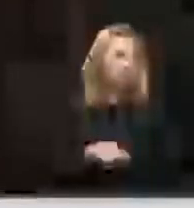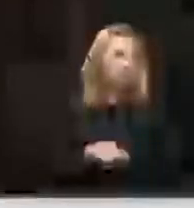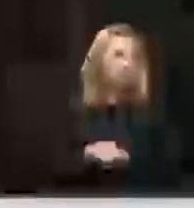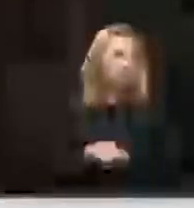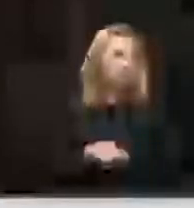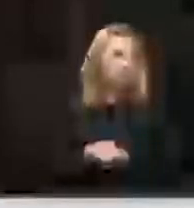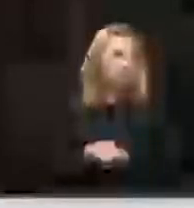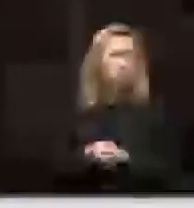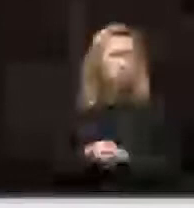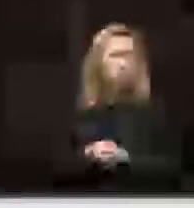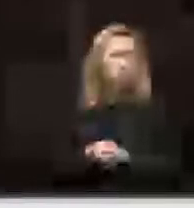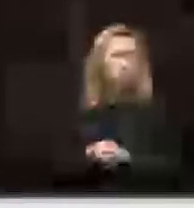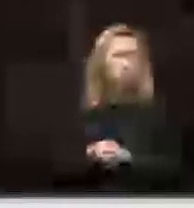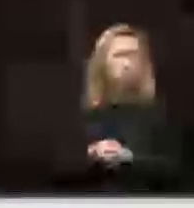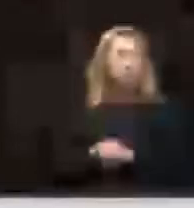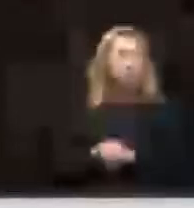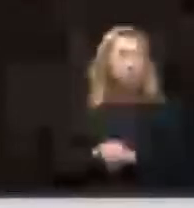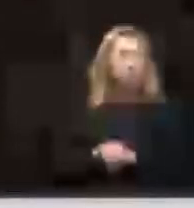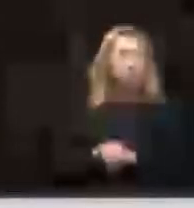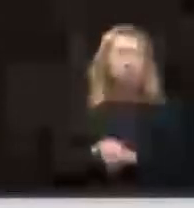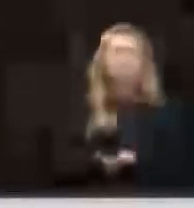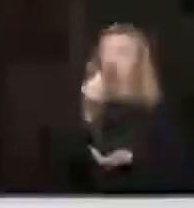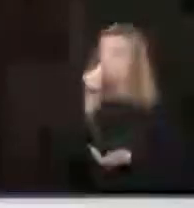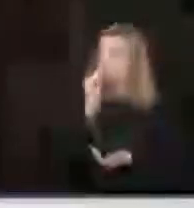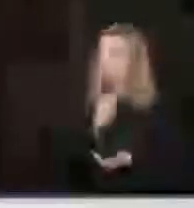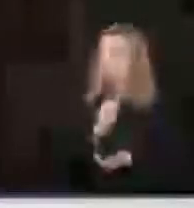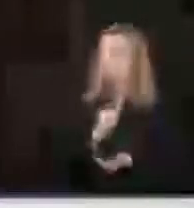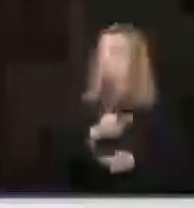a que são submetidos muitos negros,